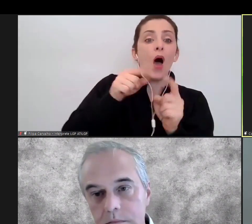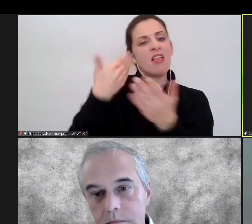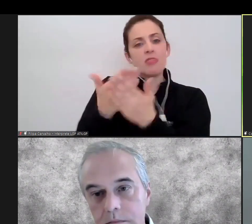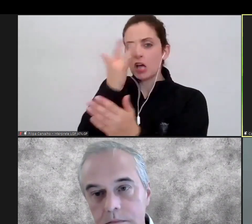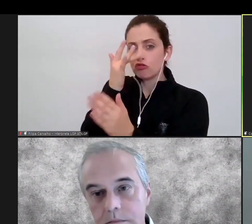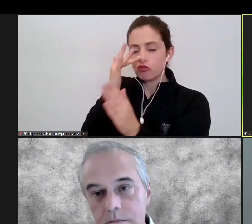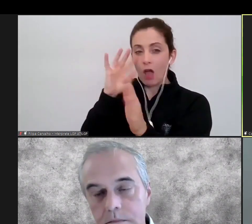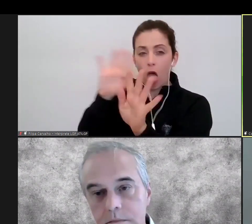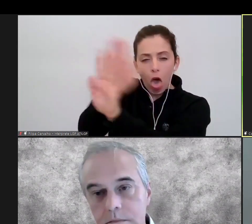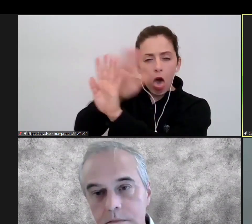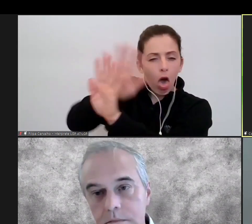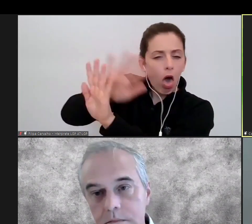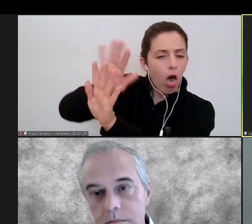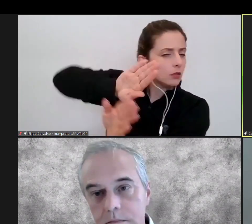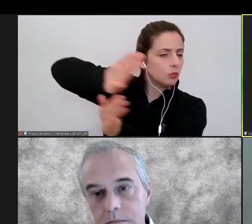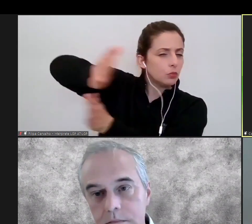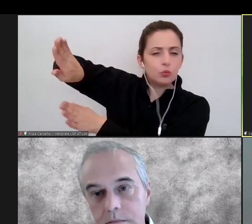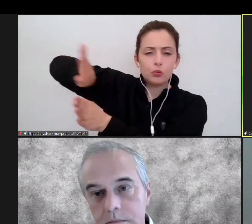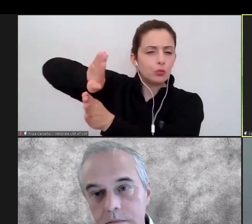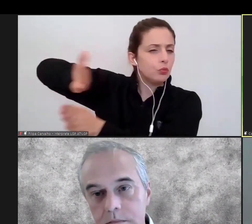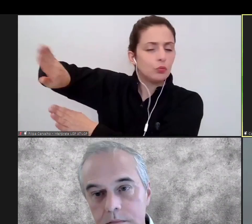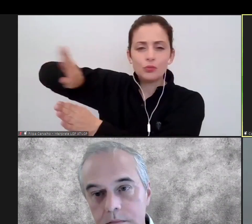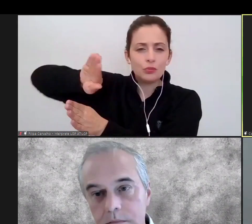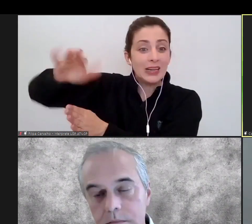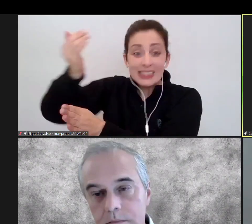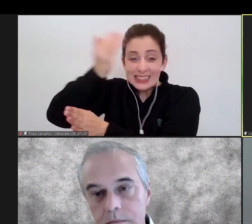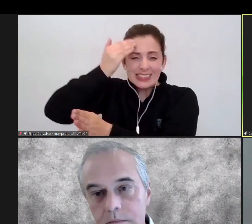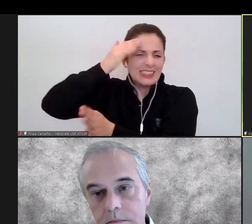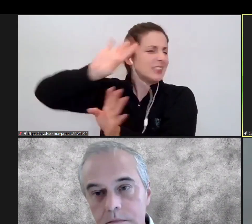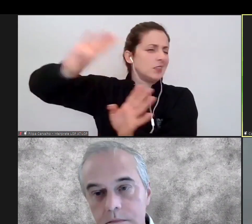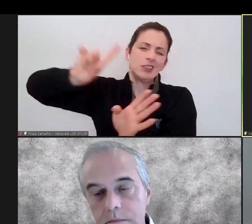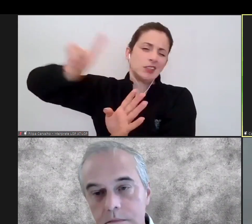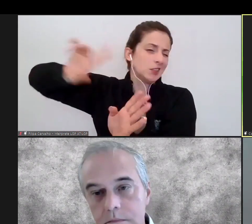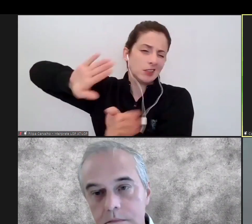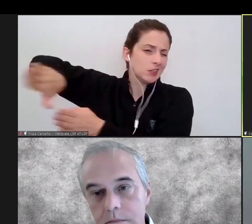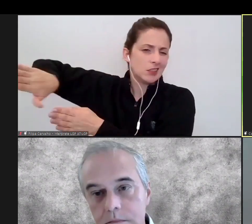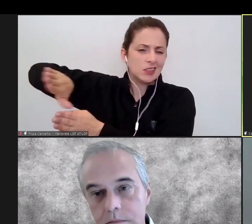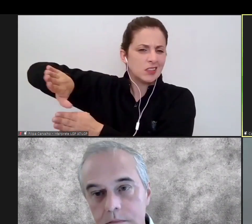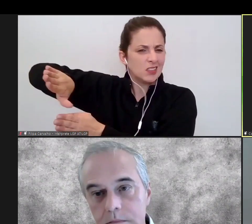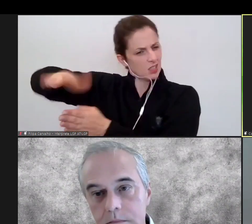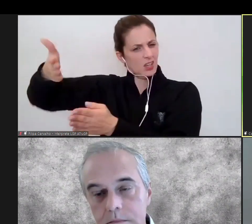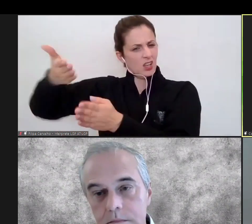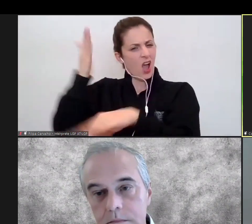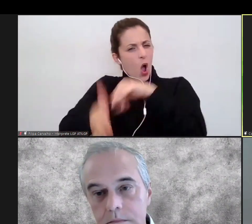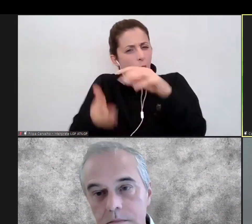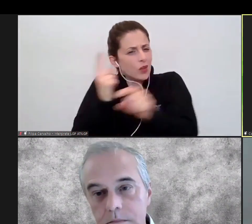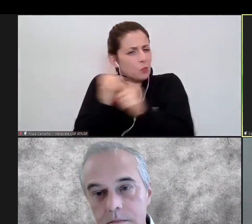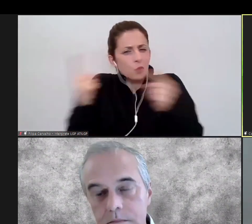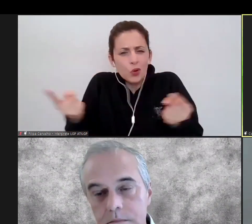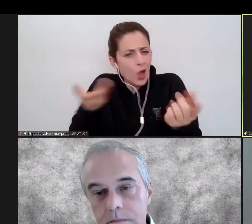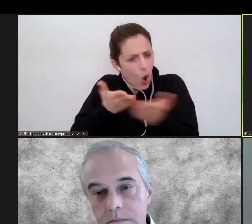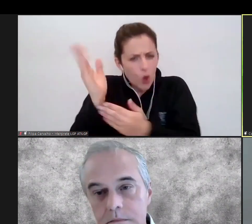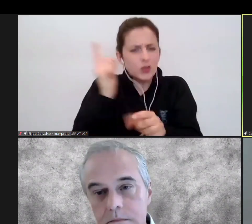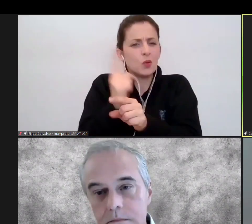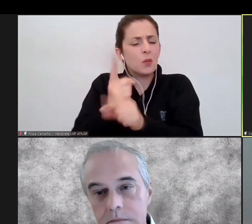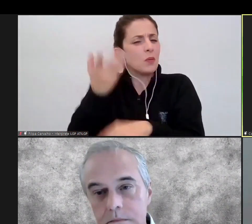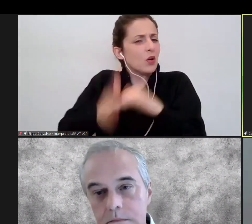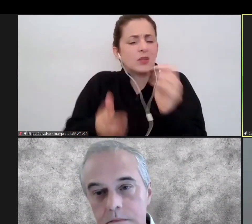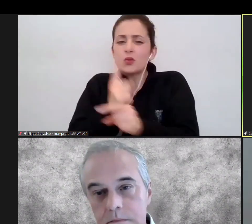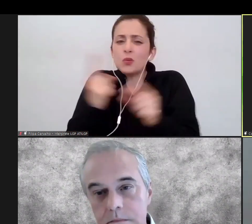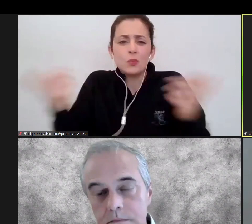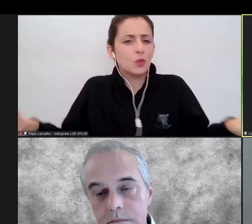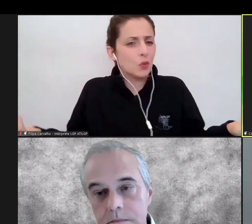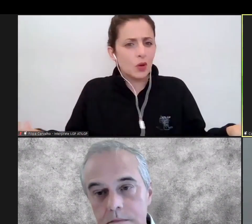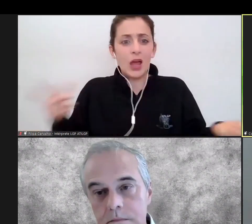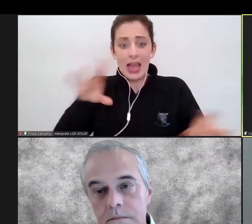negra e a sua produção intelectual. Porquê é que isto ainda acontece? E porquê é que no local de trabalho isto é mais propício ao mesmo